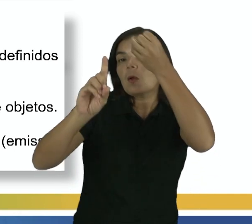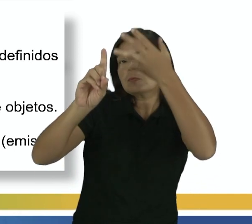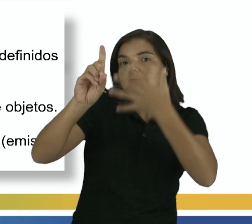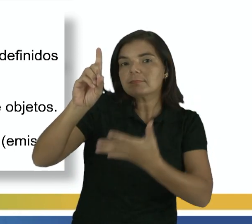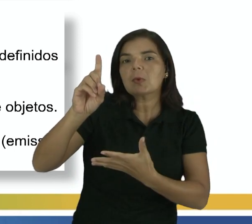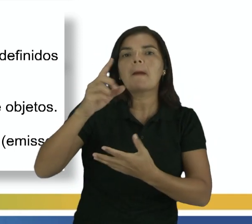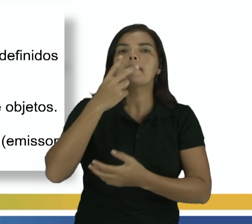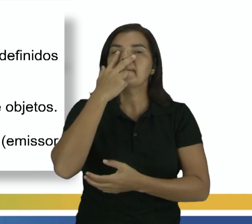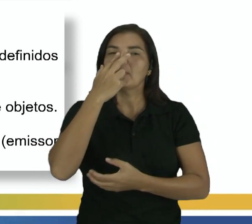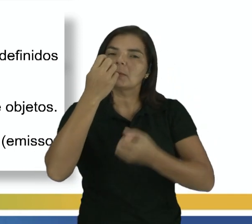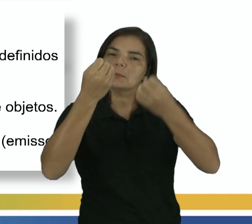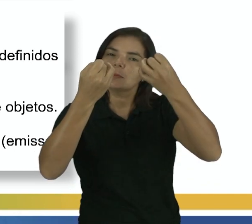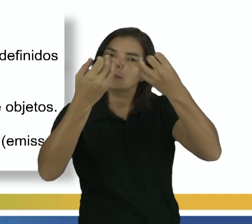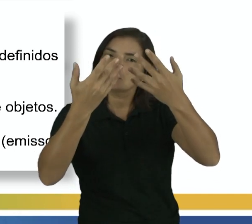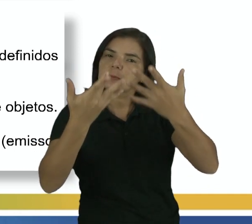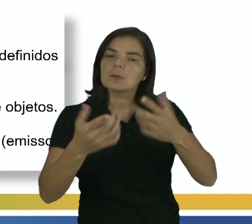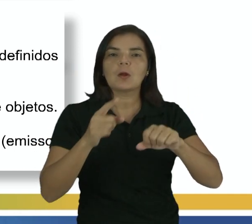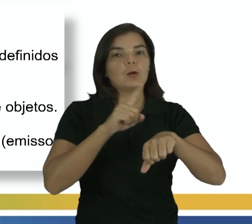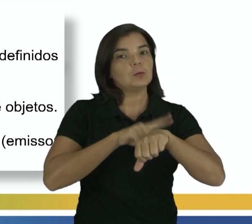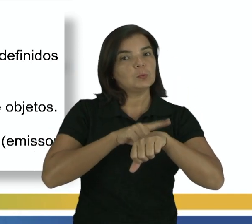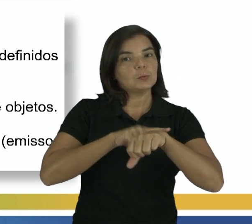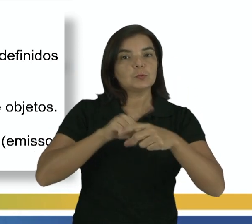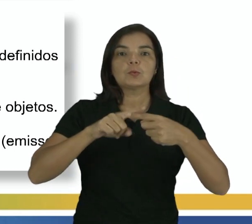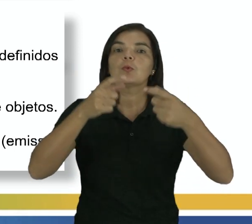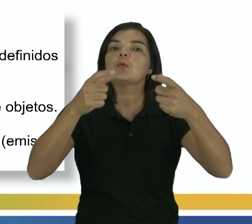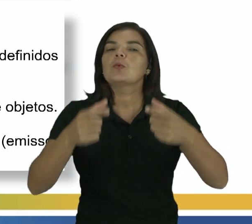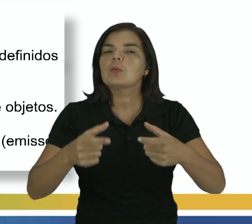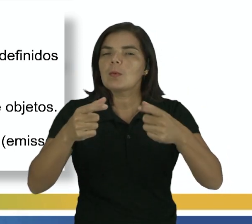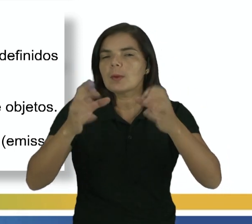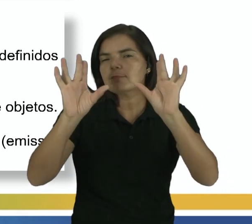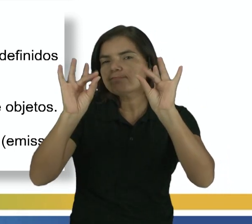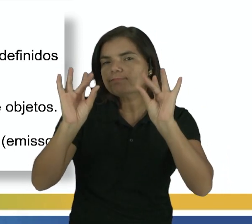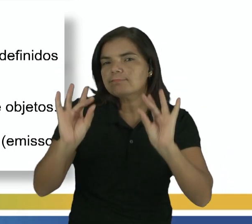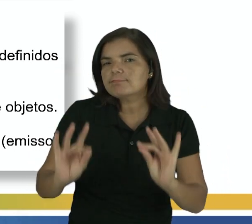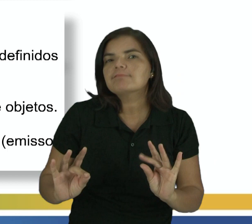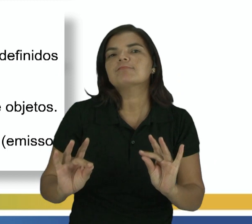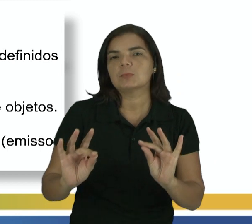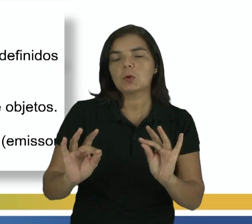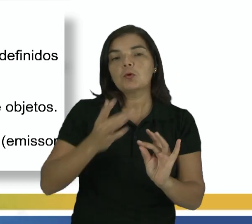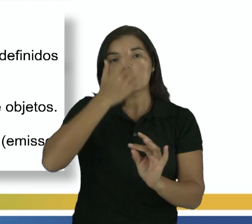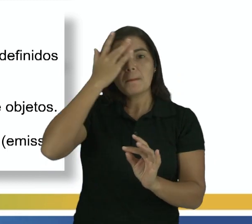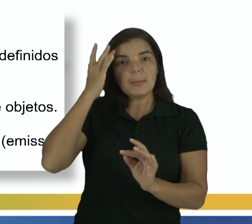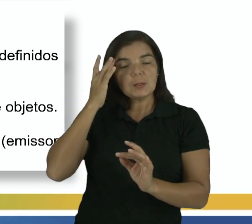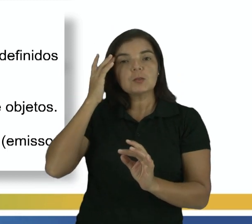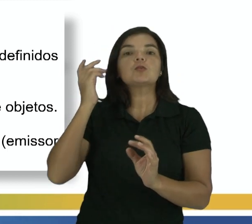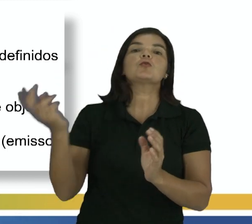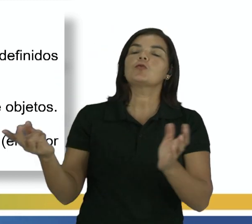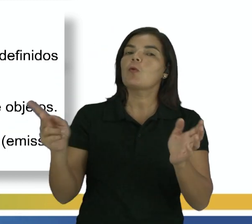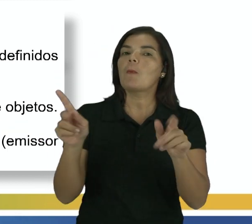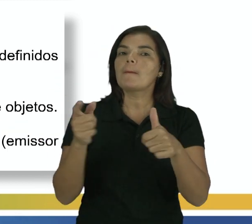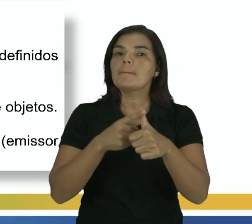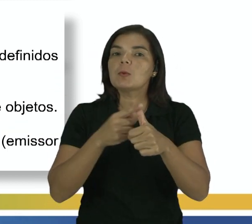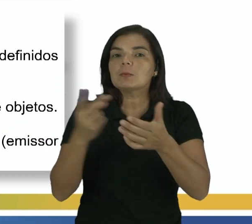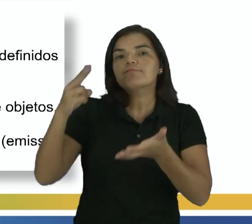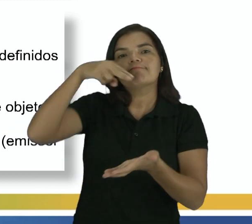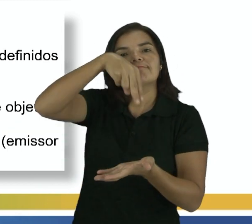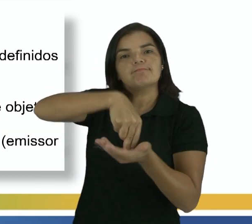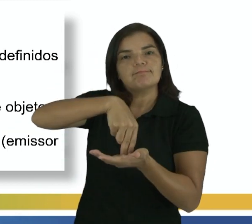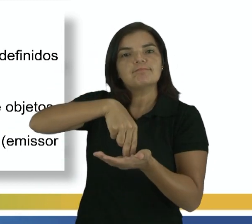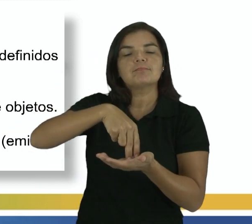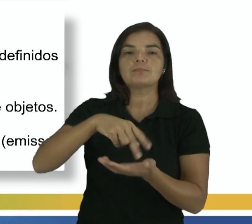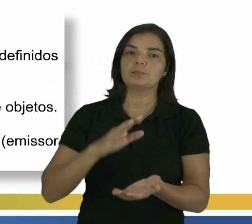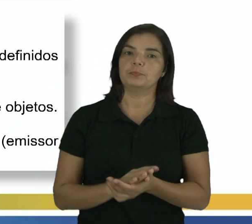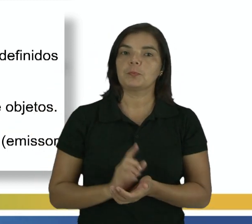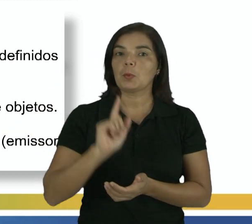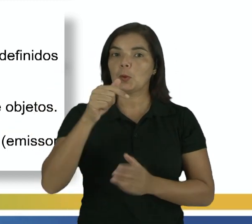como uma narração, ele apresenta tempo e espaço bem definidos, onde o narrador torna-se o protagonista da história.